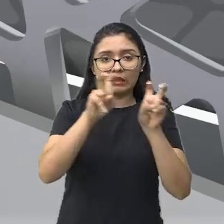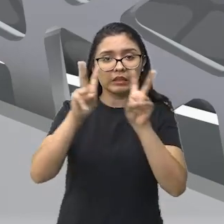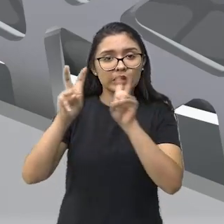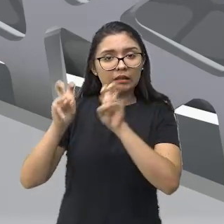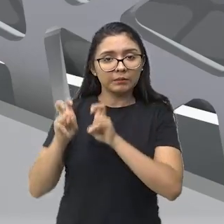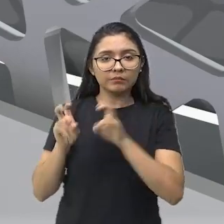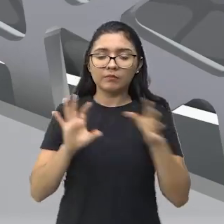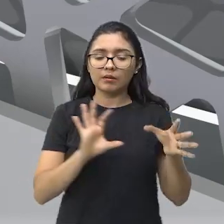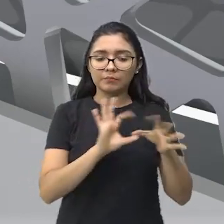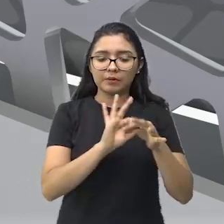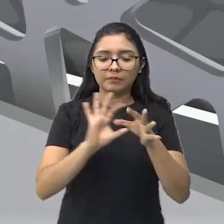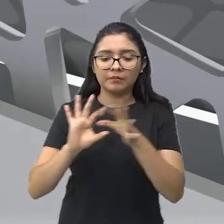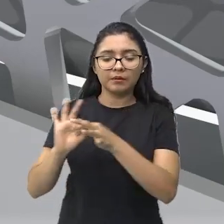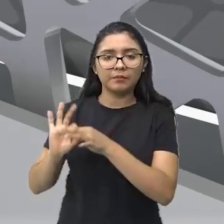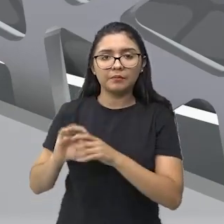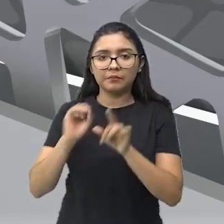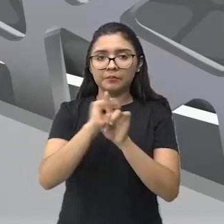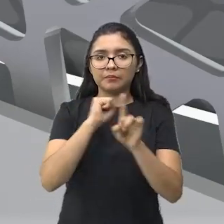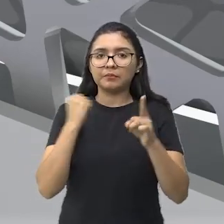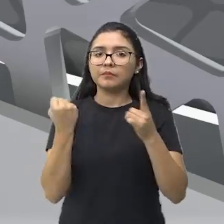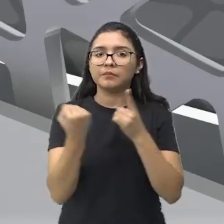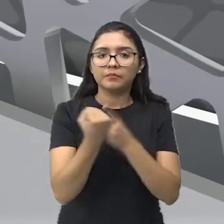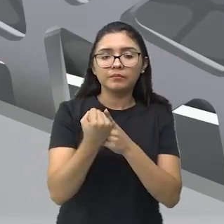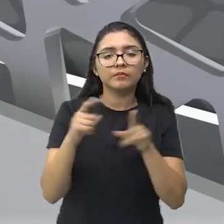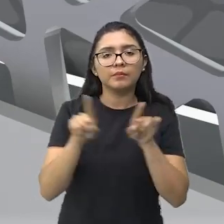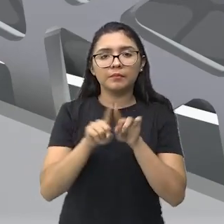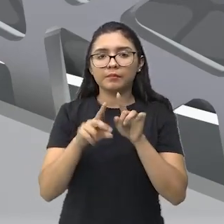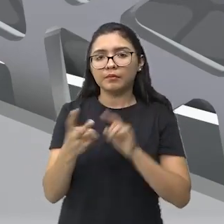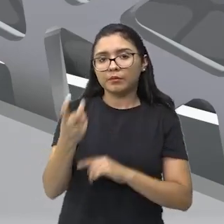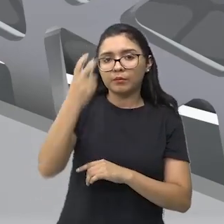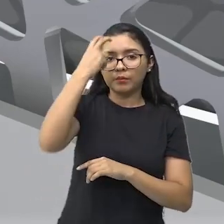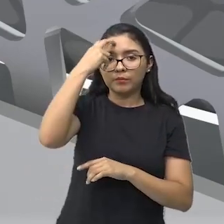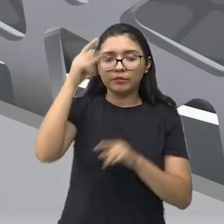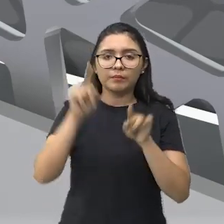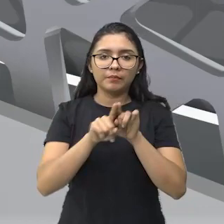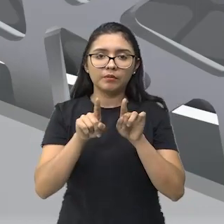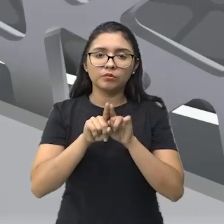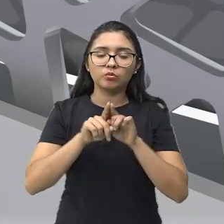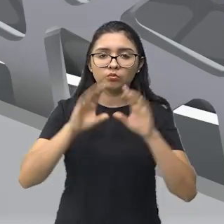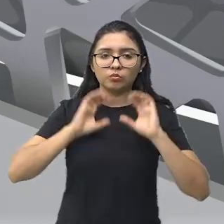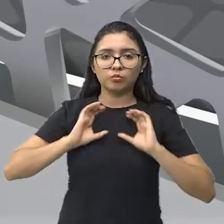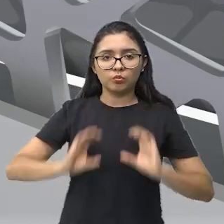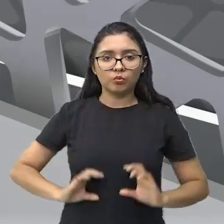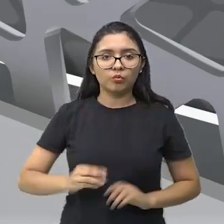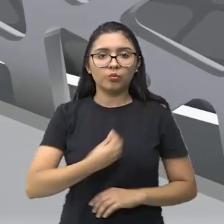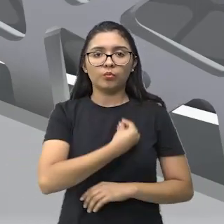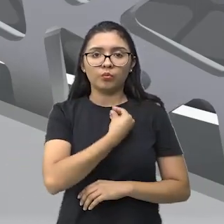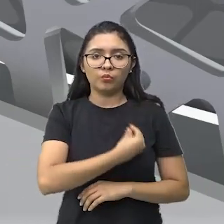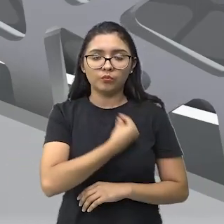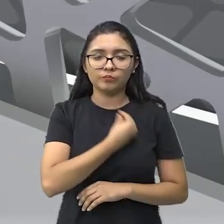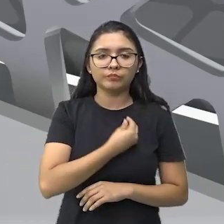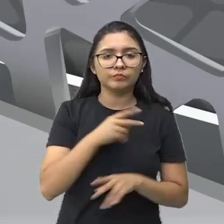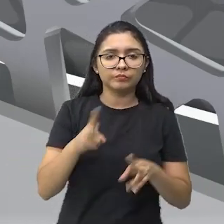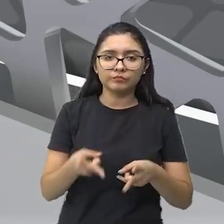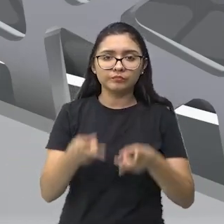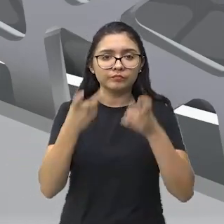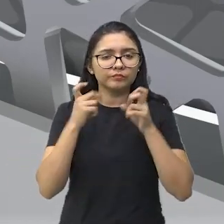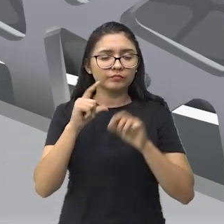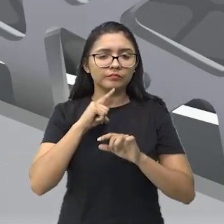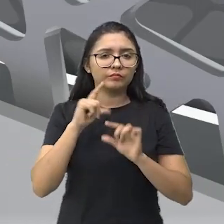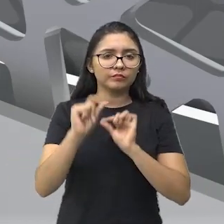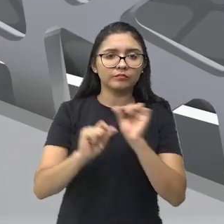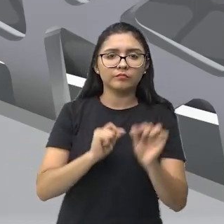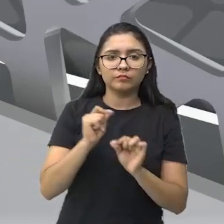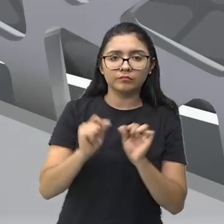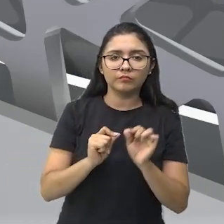que interligaram com a nossa sociedade, com a nossa cultura, com o nosso modo de viver, e percebemos que nós temos uma